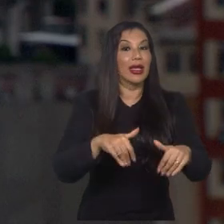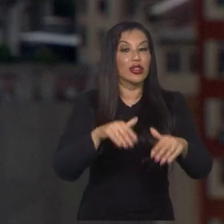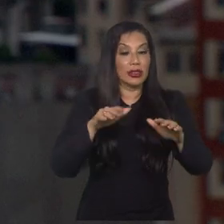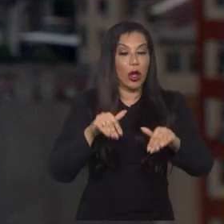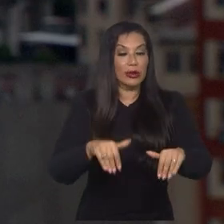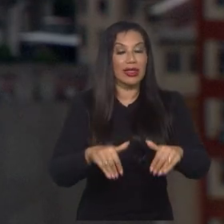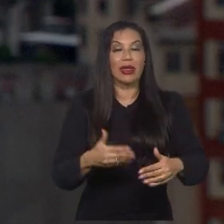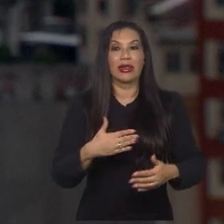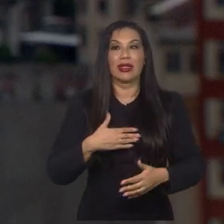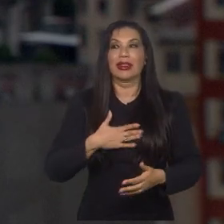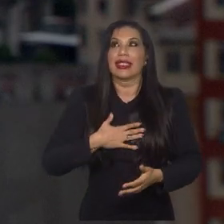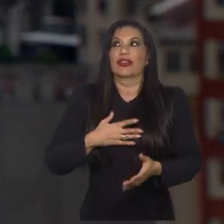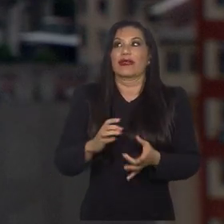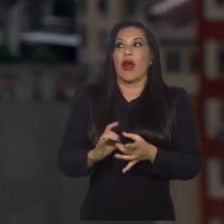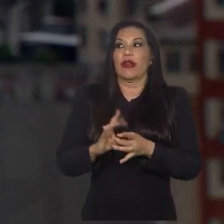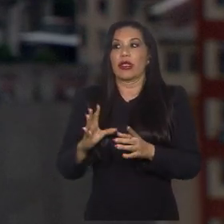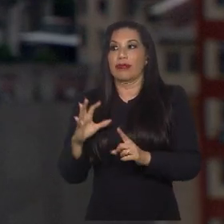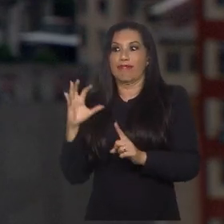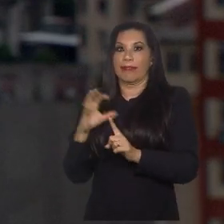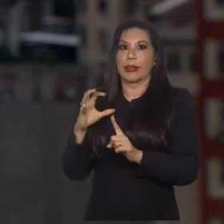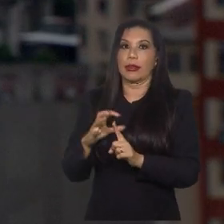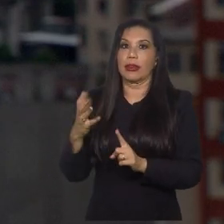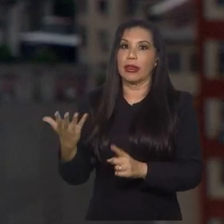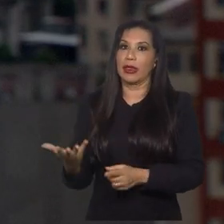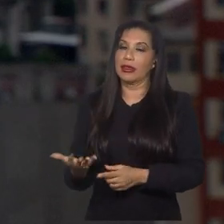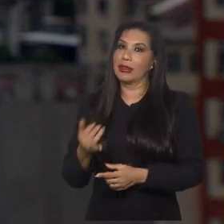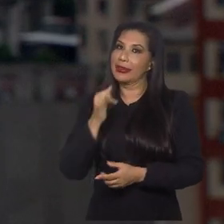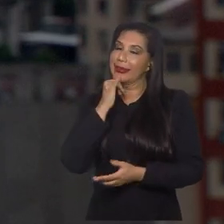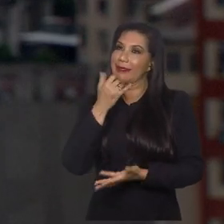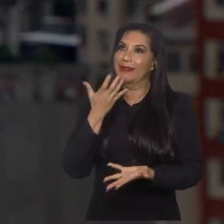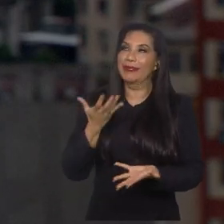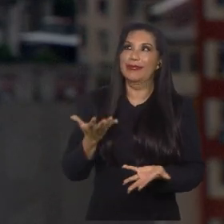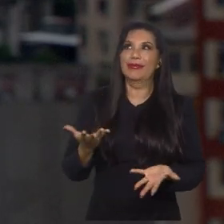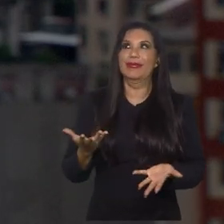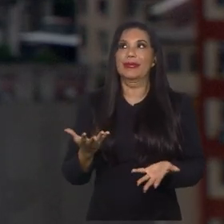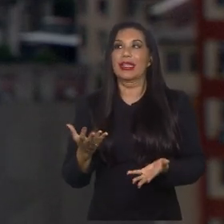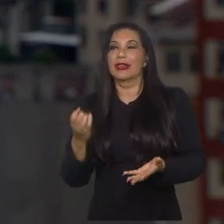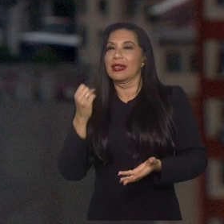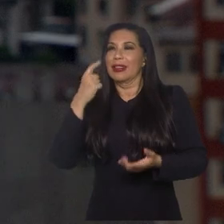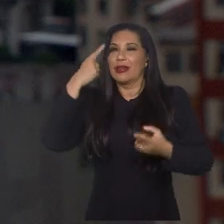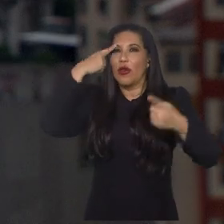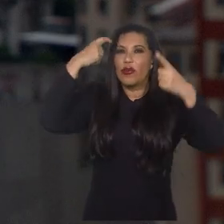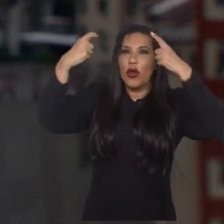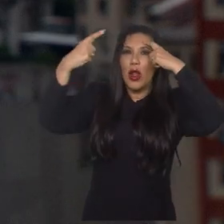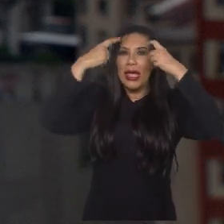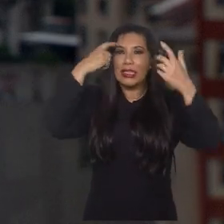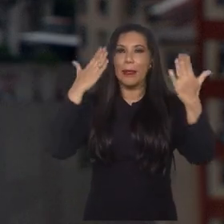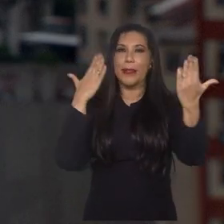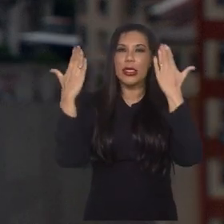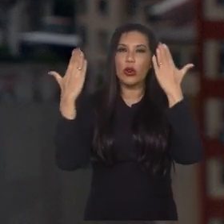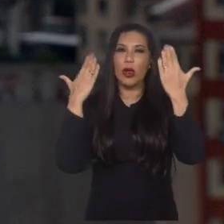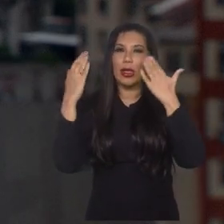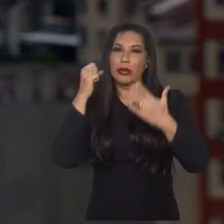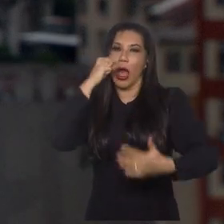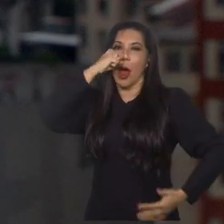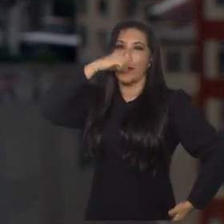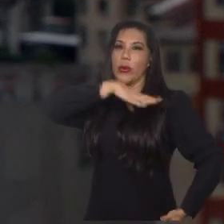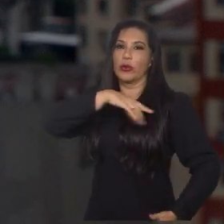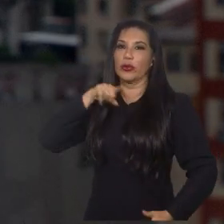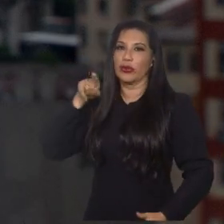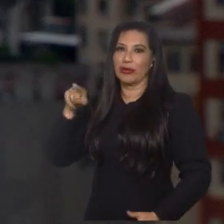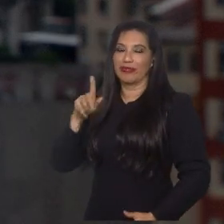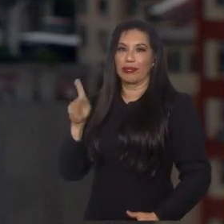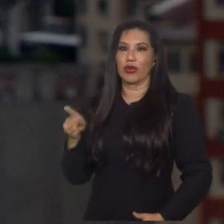sentindo, digamos, à vontade, se sentiam pressionadas e sofriam, digamos, não seria uma violência, mas era uma violência psicológica, quase que um abuso psicológico por